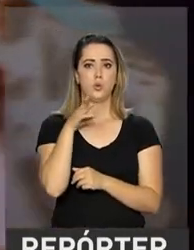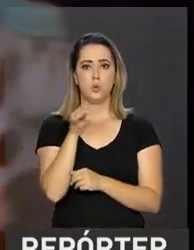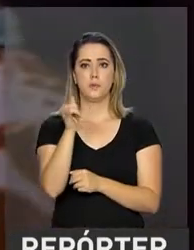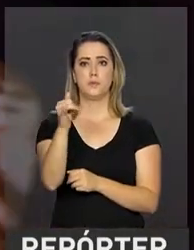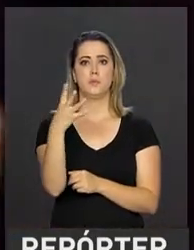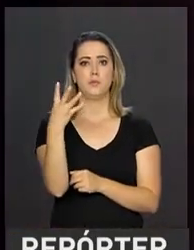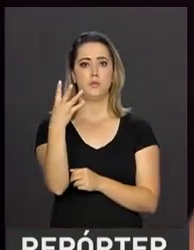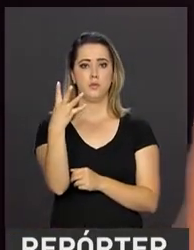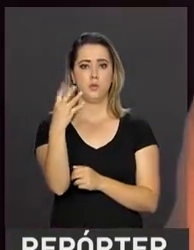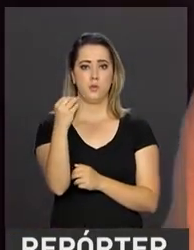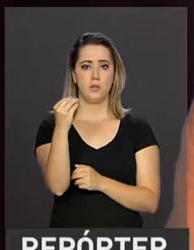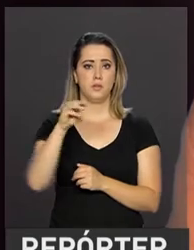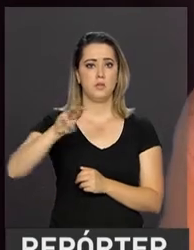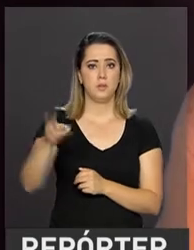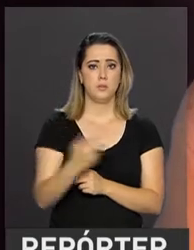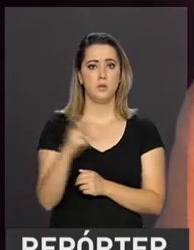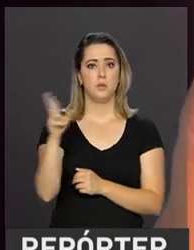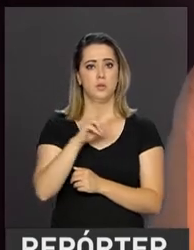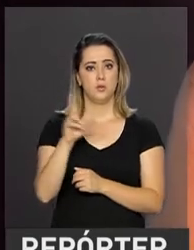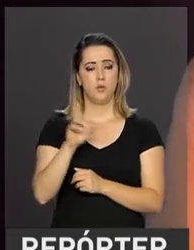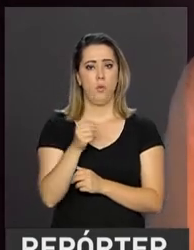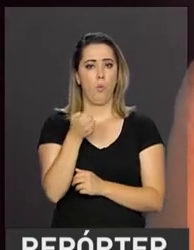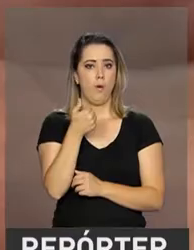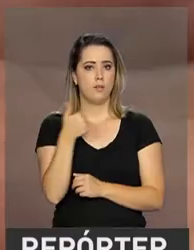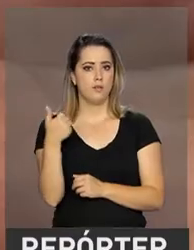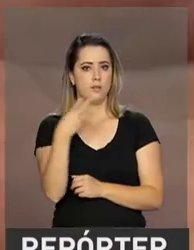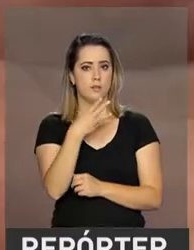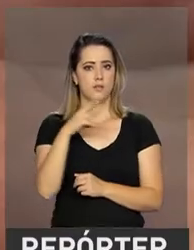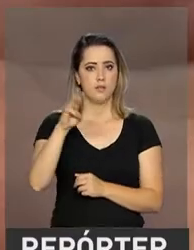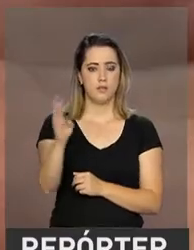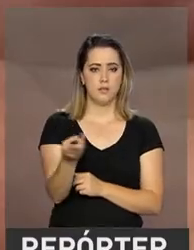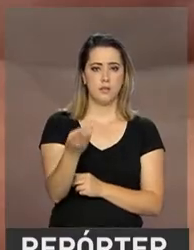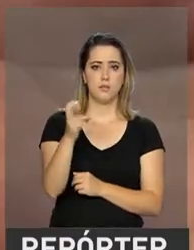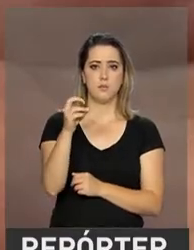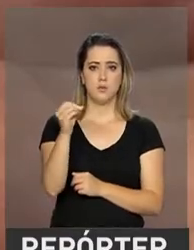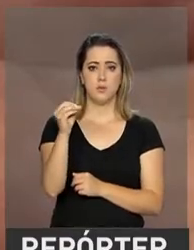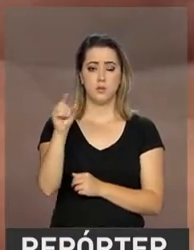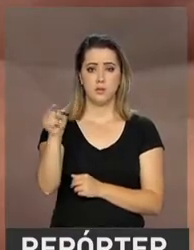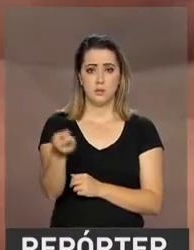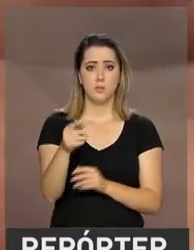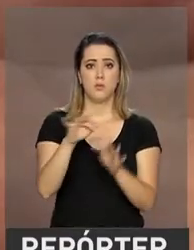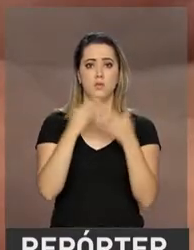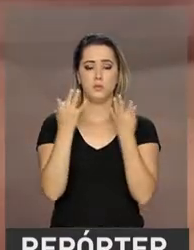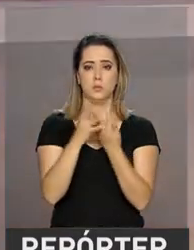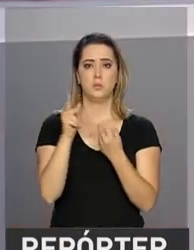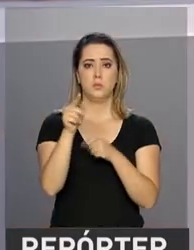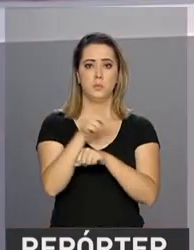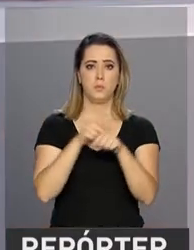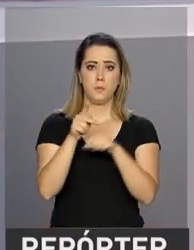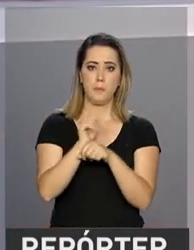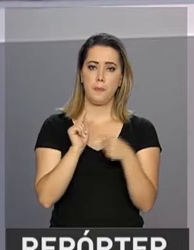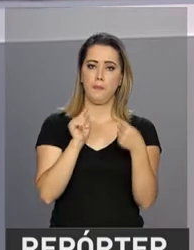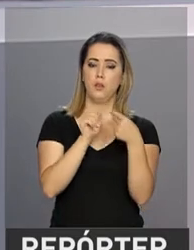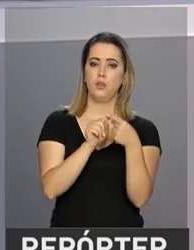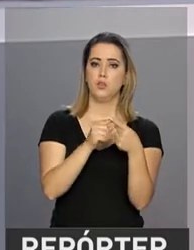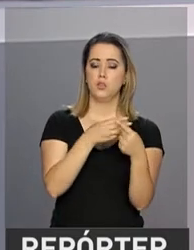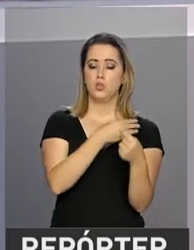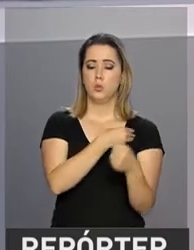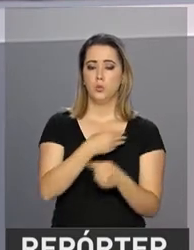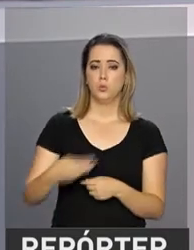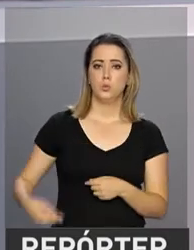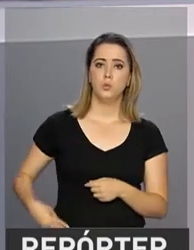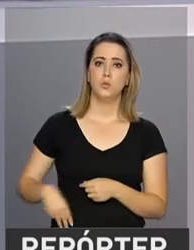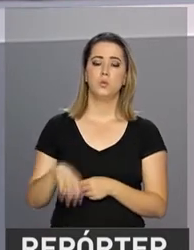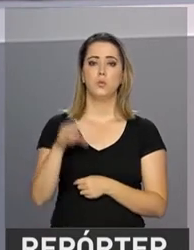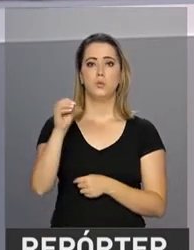e 400 milhões de reais para quase 13 milhões e 500 mil famílias em todo o país de acordo com o ministro os mar